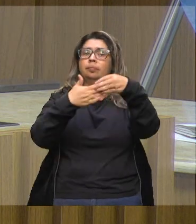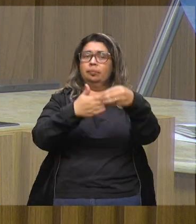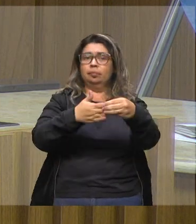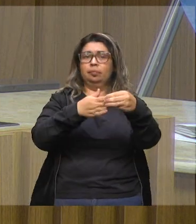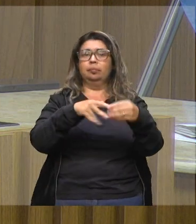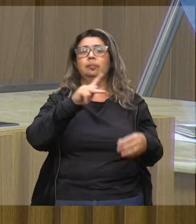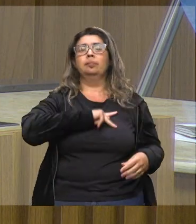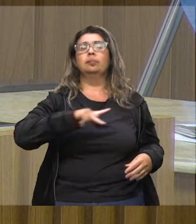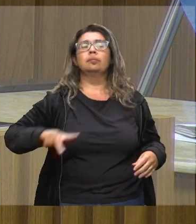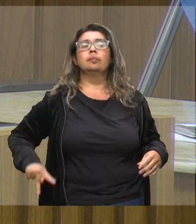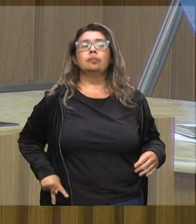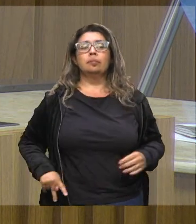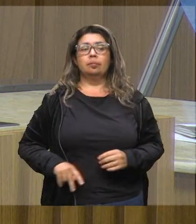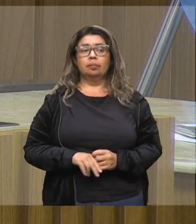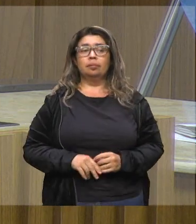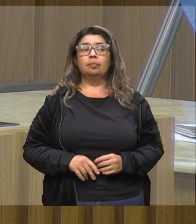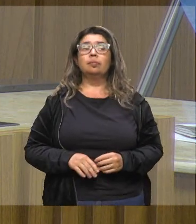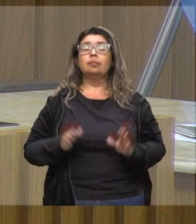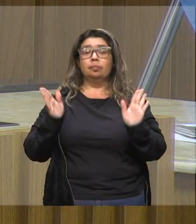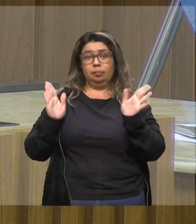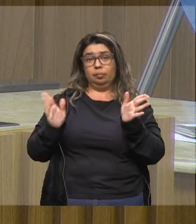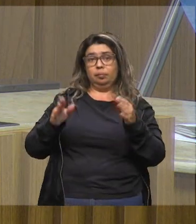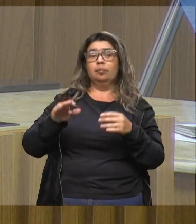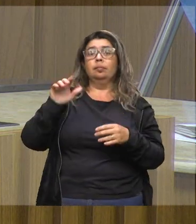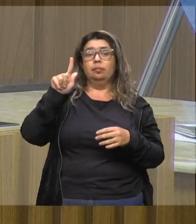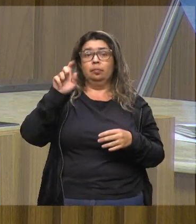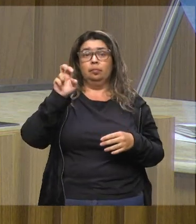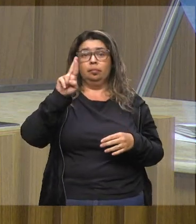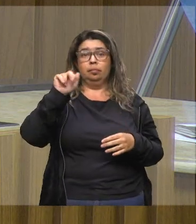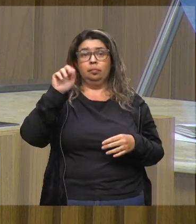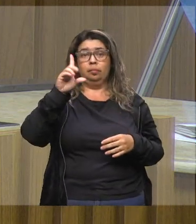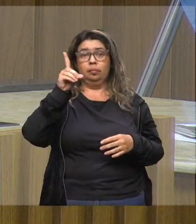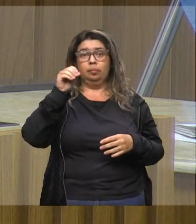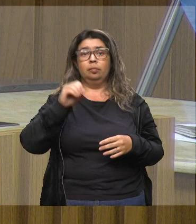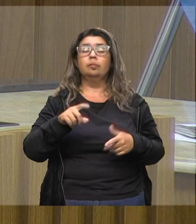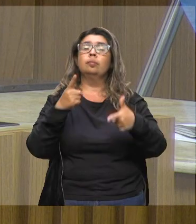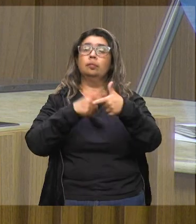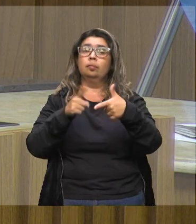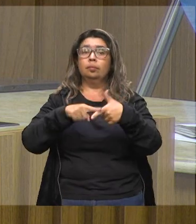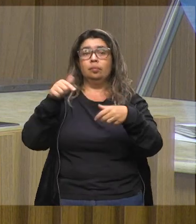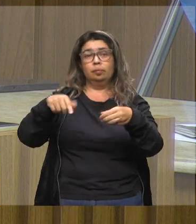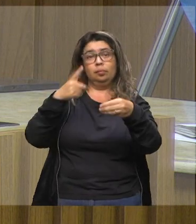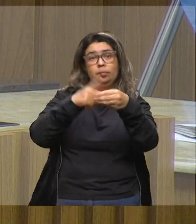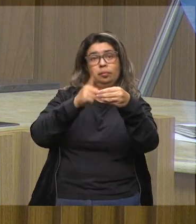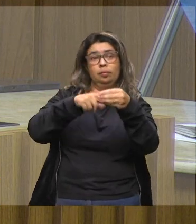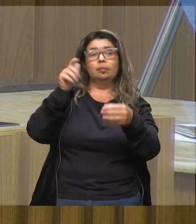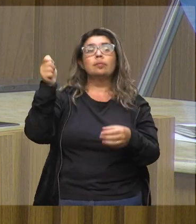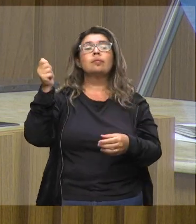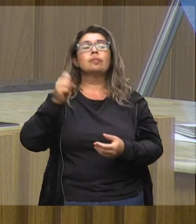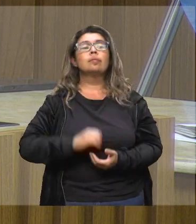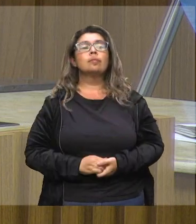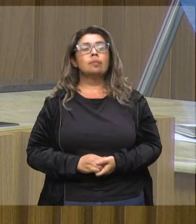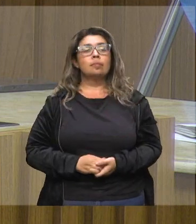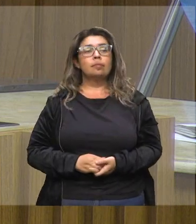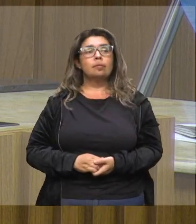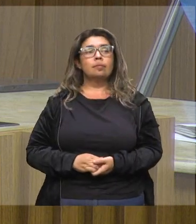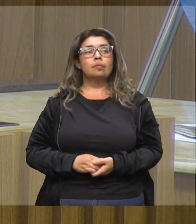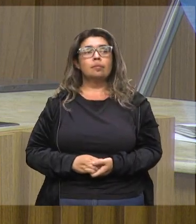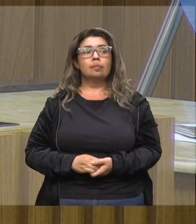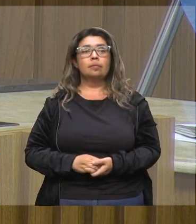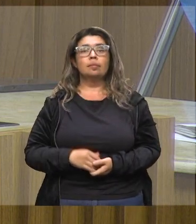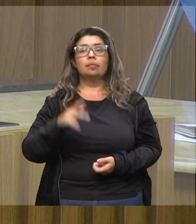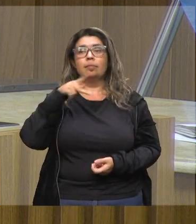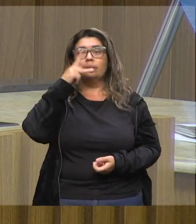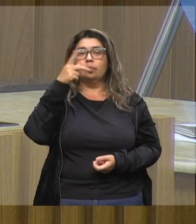o presidente em exercício essa situação aqui da nossa cidade de Assis. E, falando em